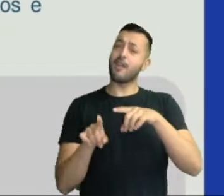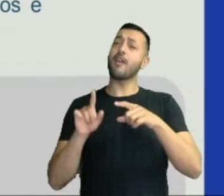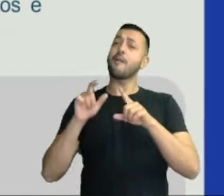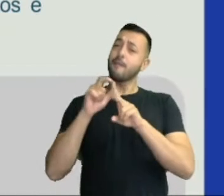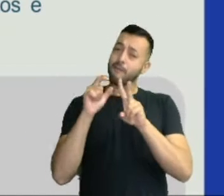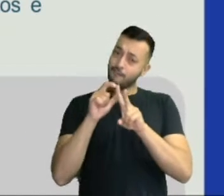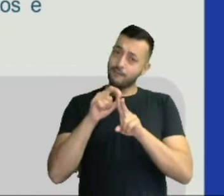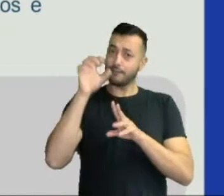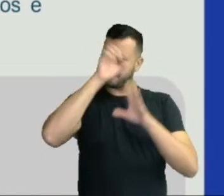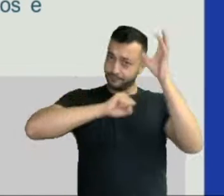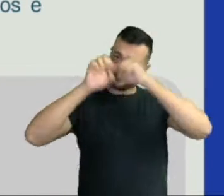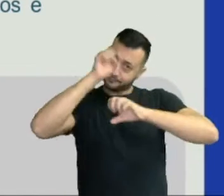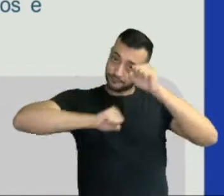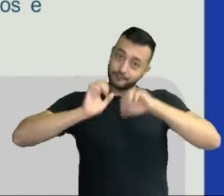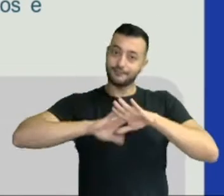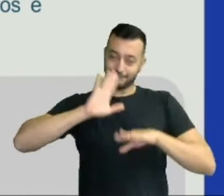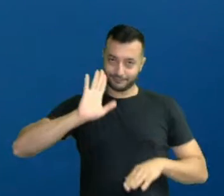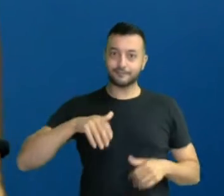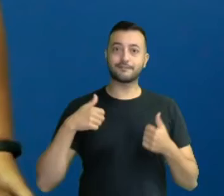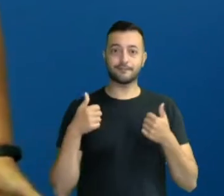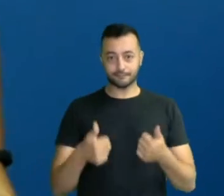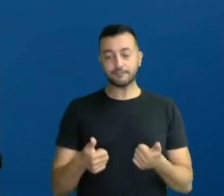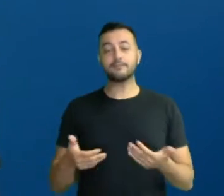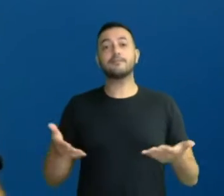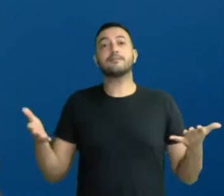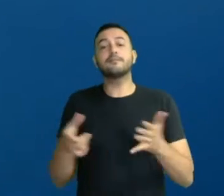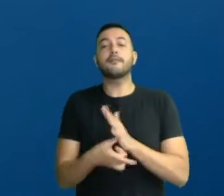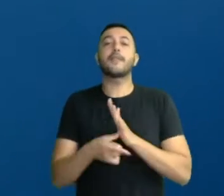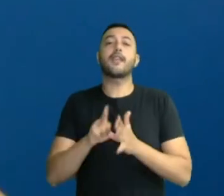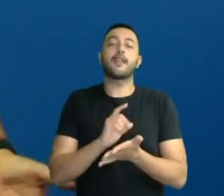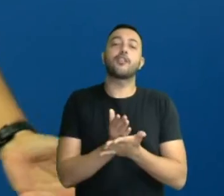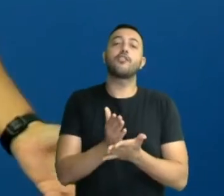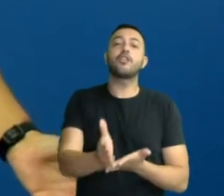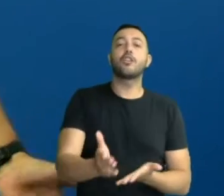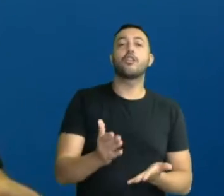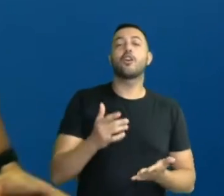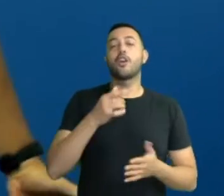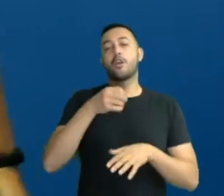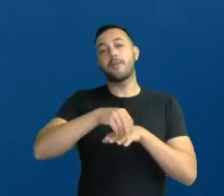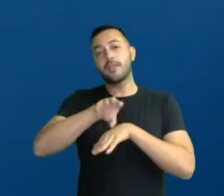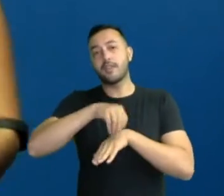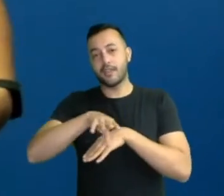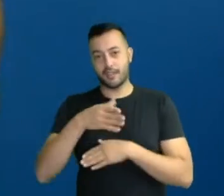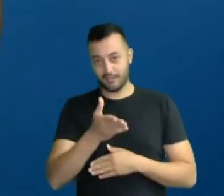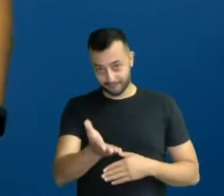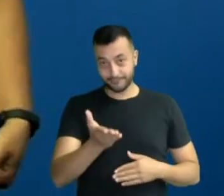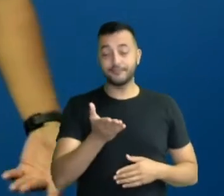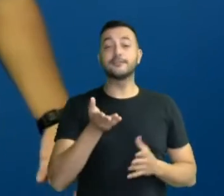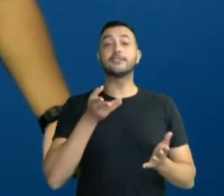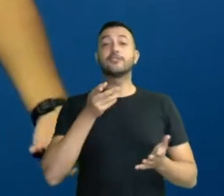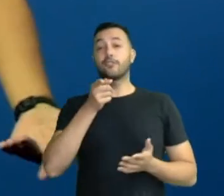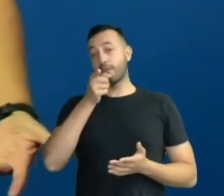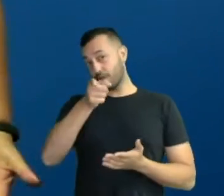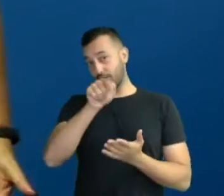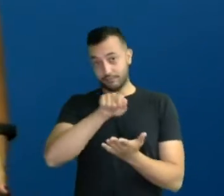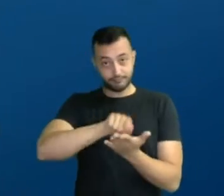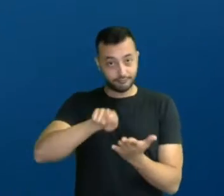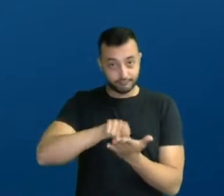o nosso vocabulário em língua espanhola. E antes de começar, a nossa dica de sempre: façam as